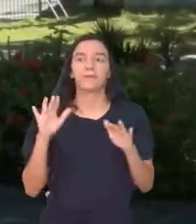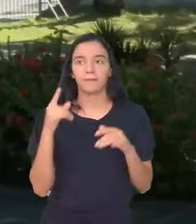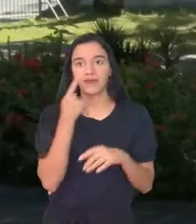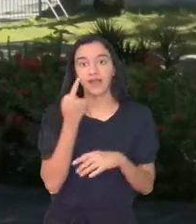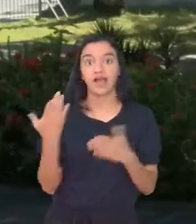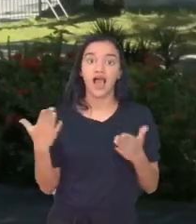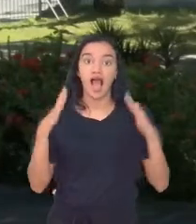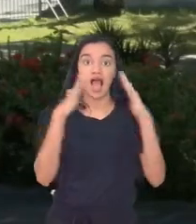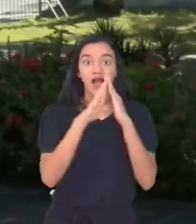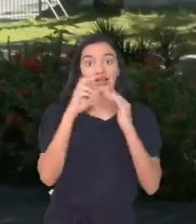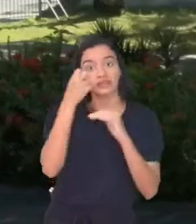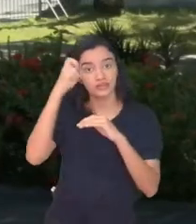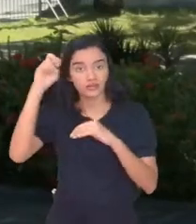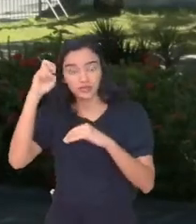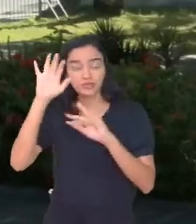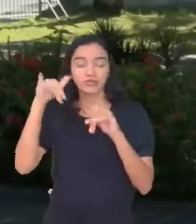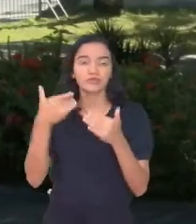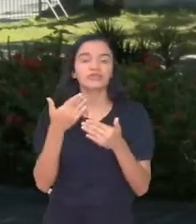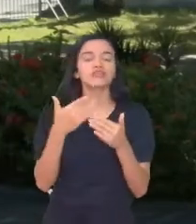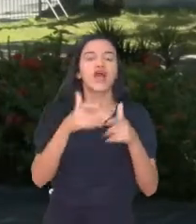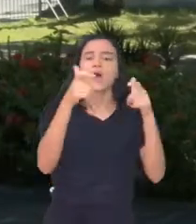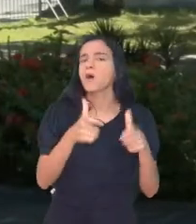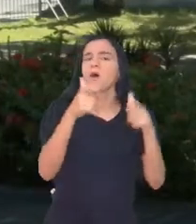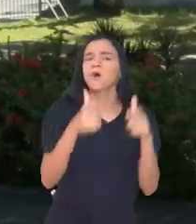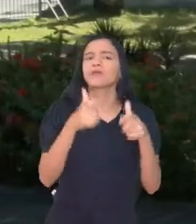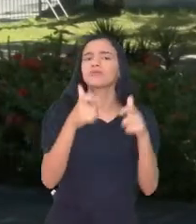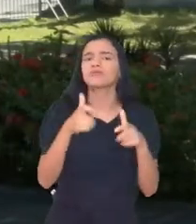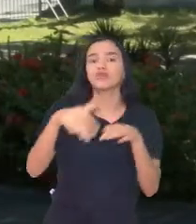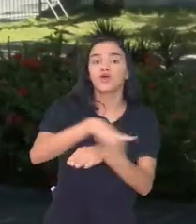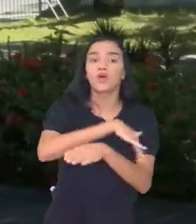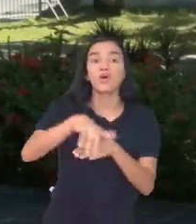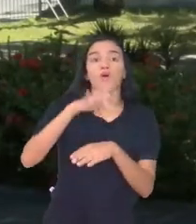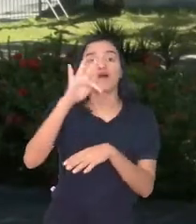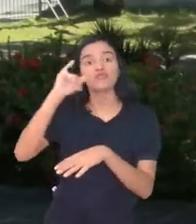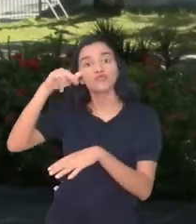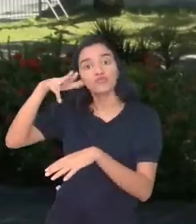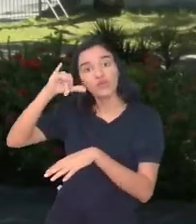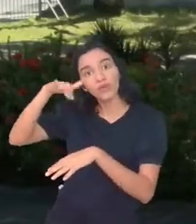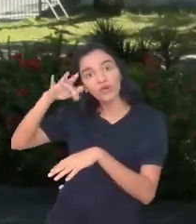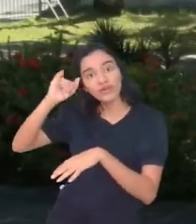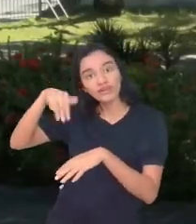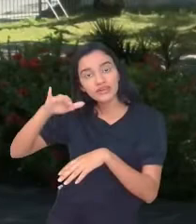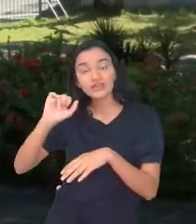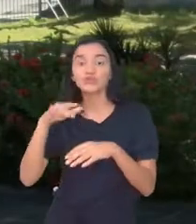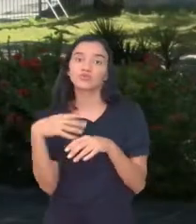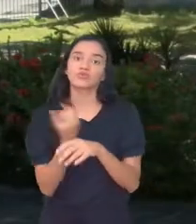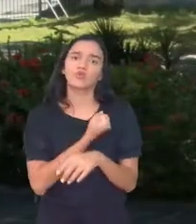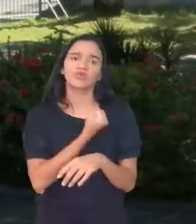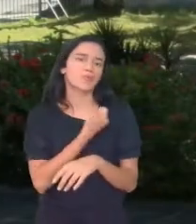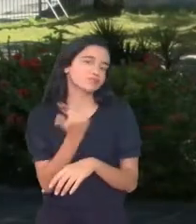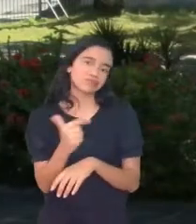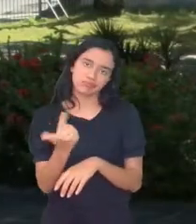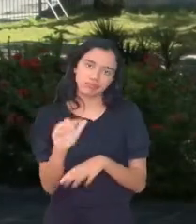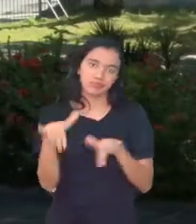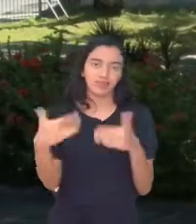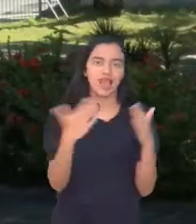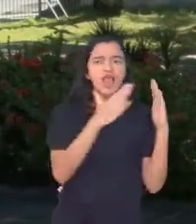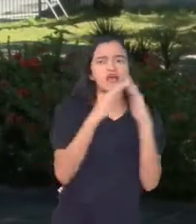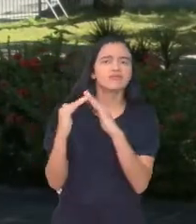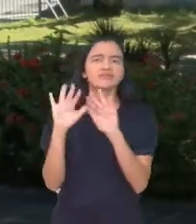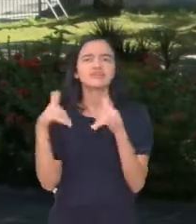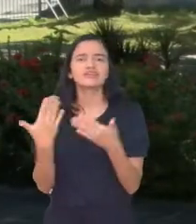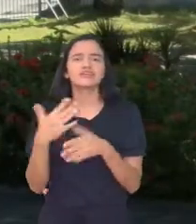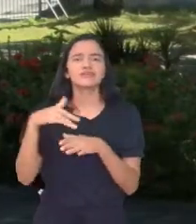A Casa da Cultura está localizada na rua Floriano Peixoto, sem número, vizinha